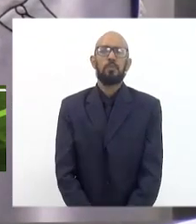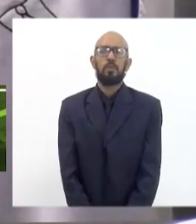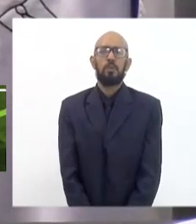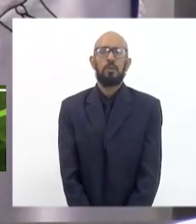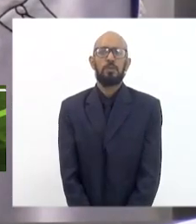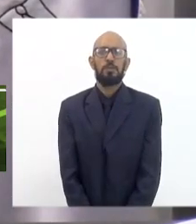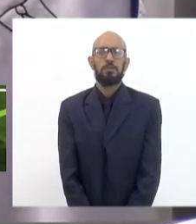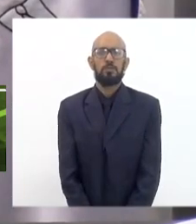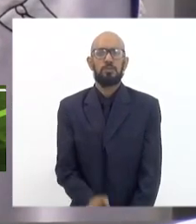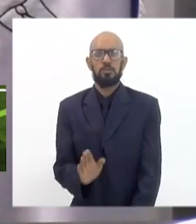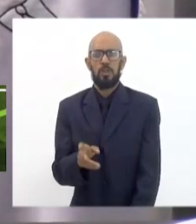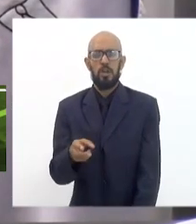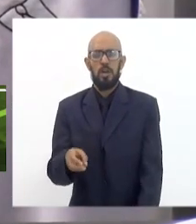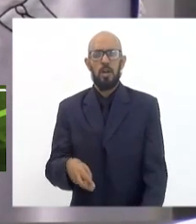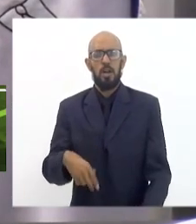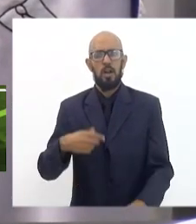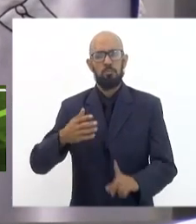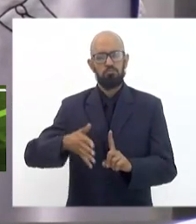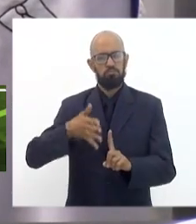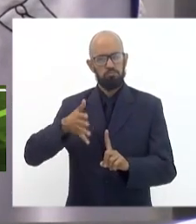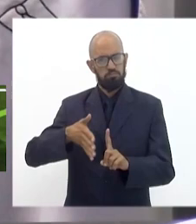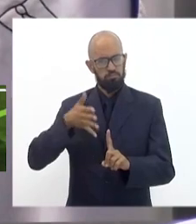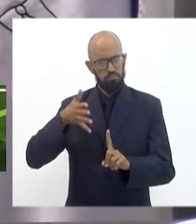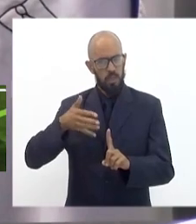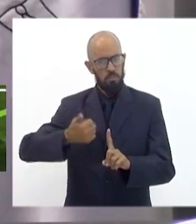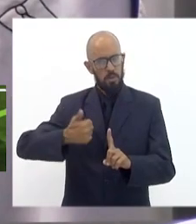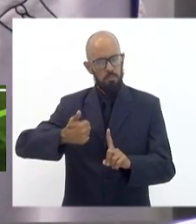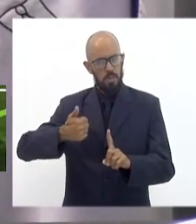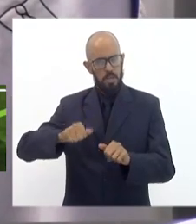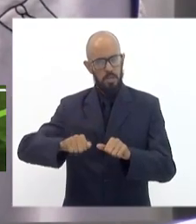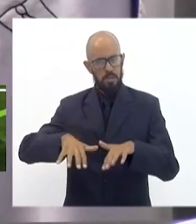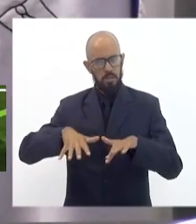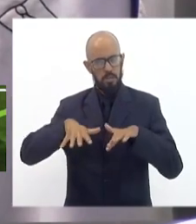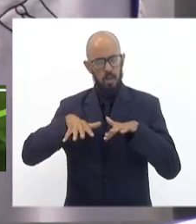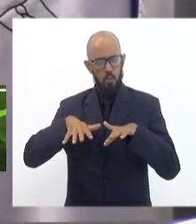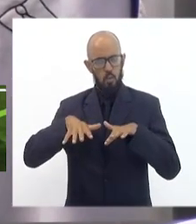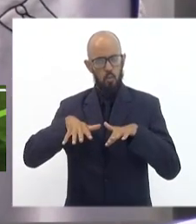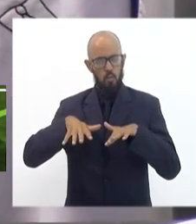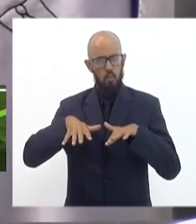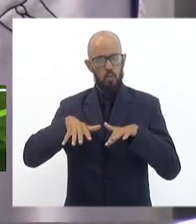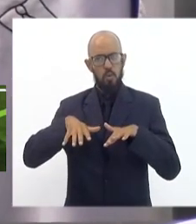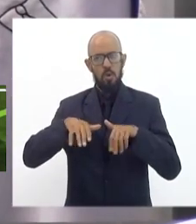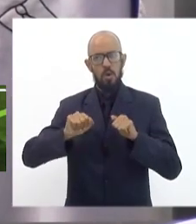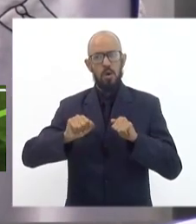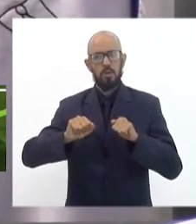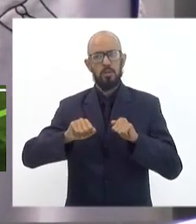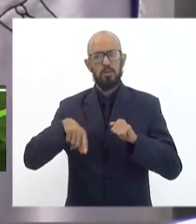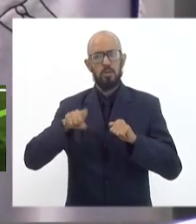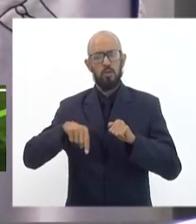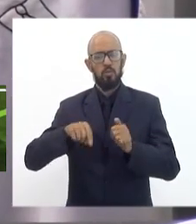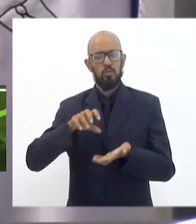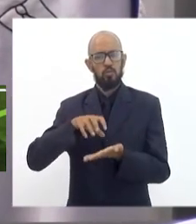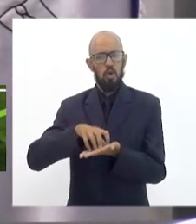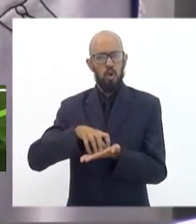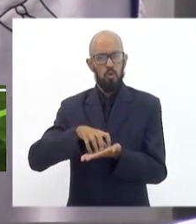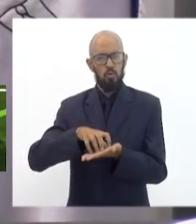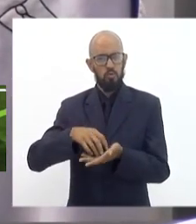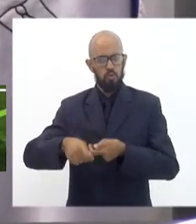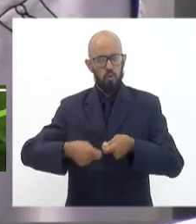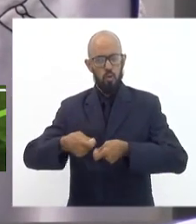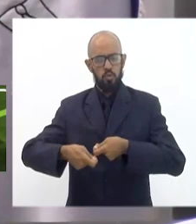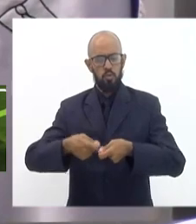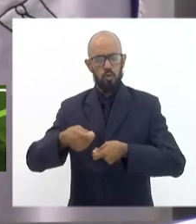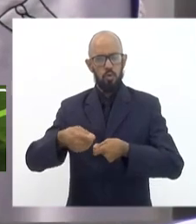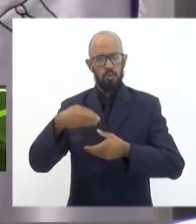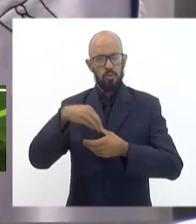já ouvimos aqui na primeira sessão o que nós chamamos os órgãos de controle interno de como eles estão